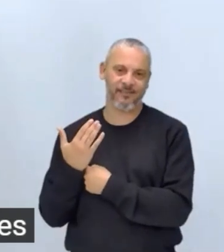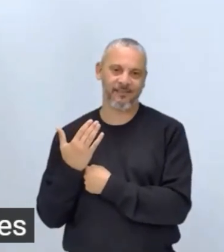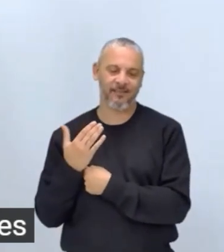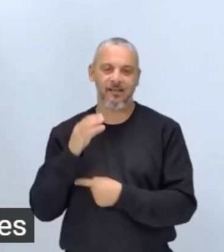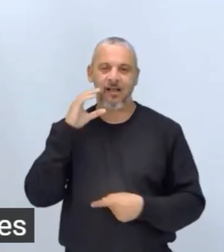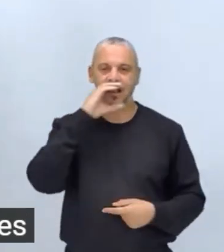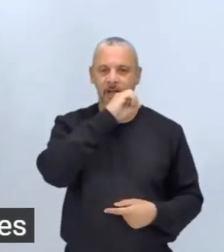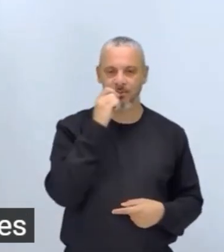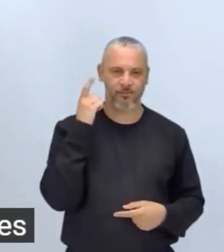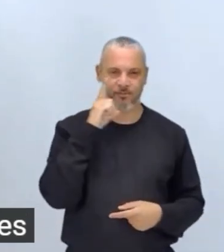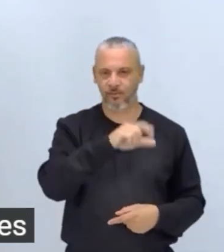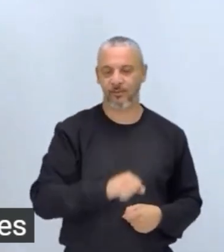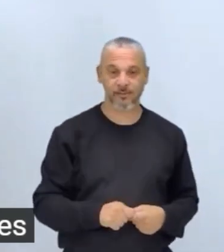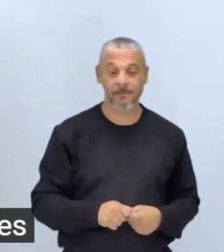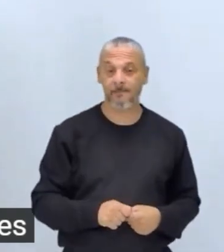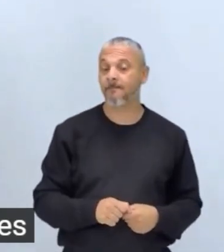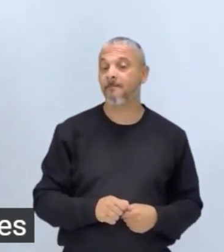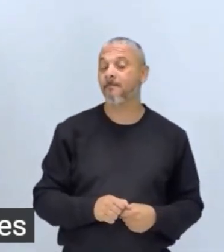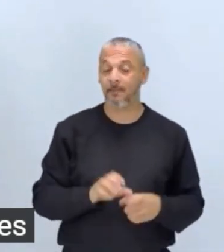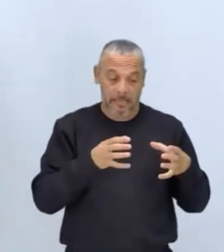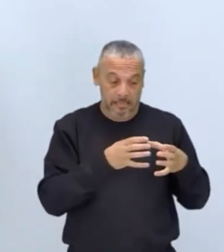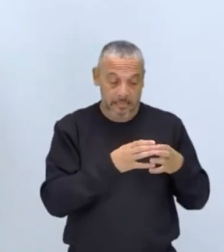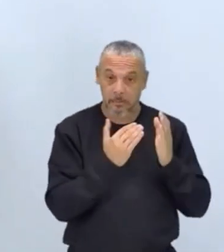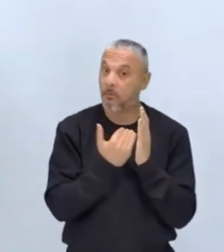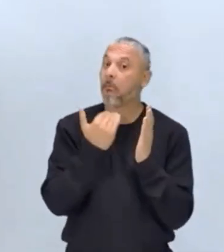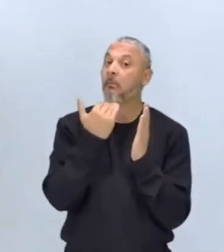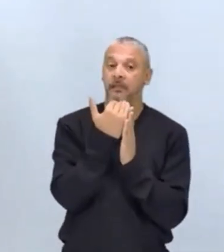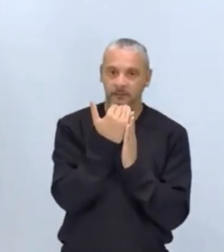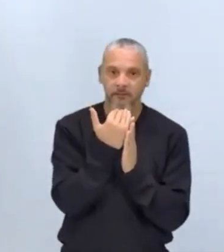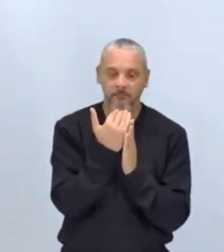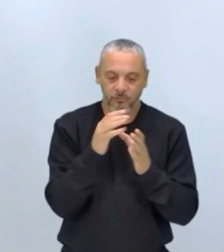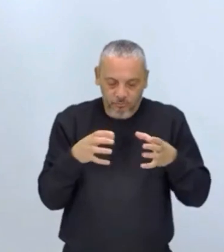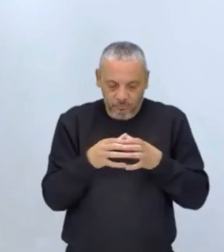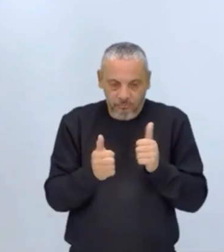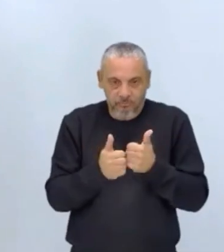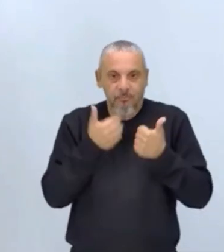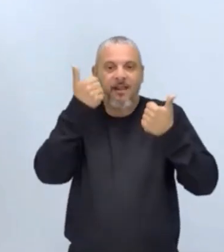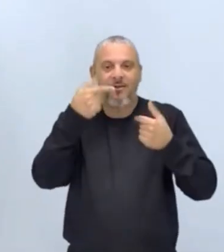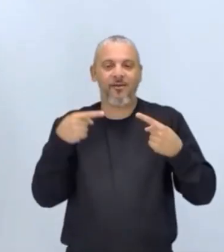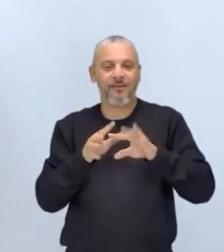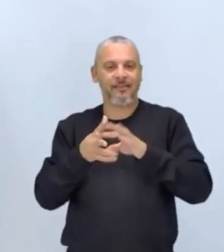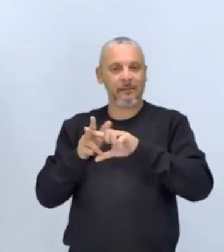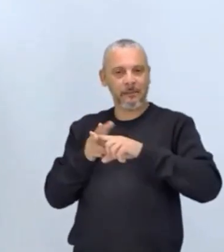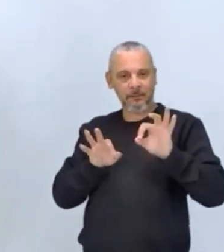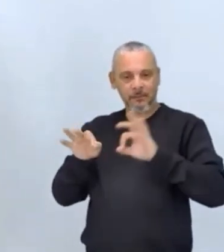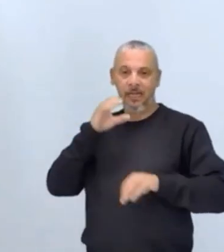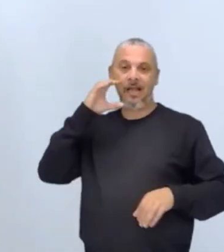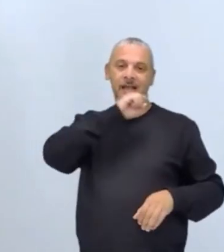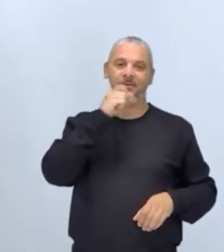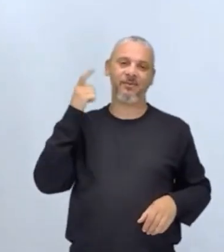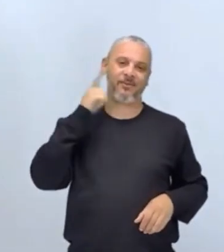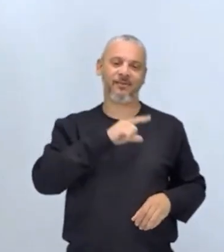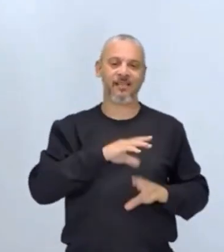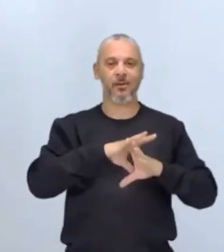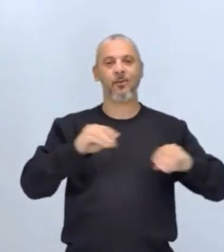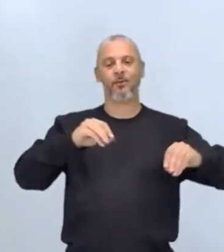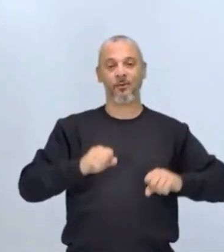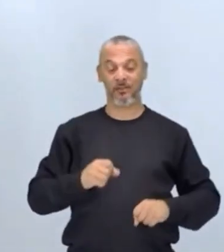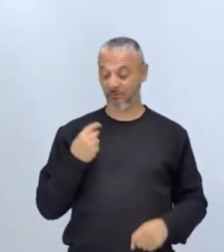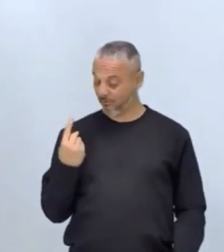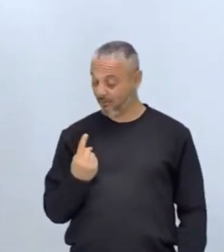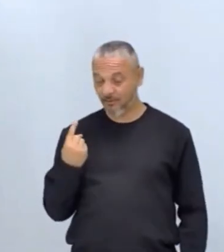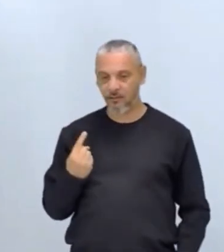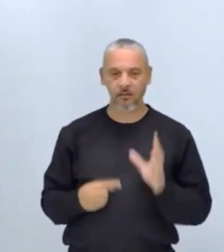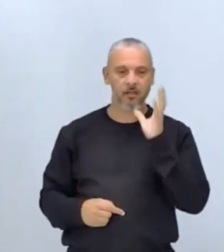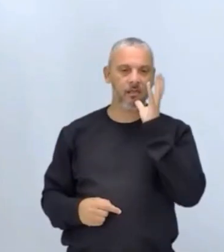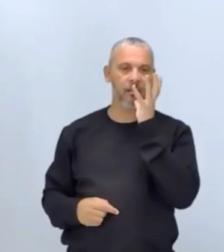de forma mais rápida. Quanto mais em equipe eles trabalharem, melhor a montagem, mais rápida ela se torna. Quando o aluno ele faz esse trabalho